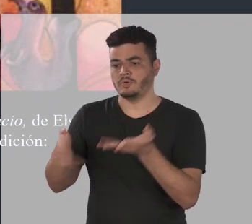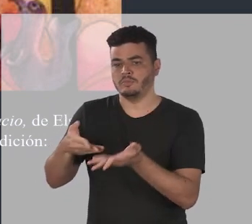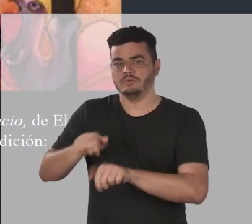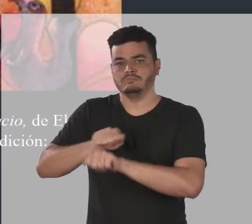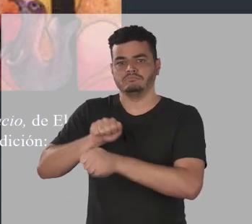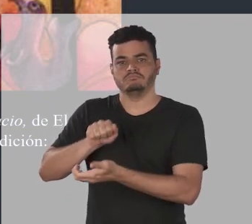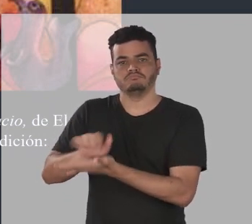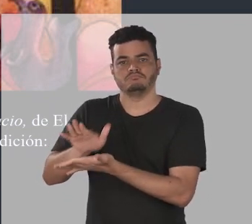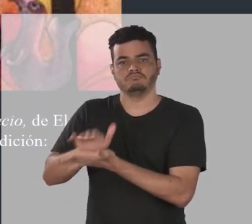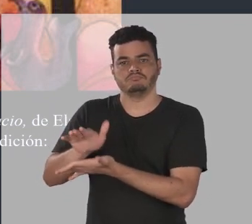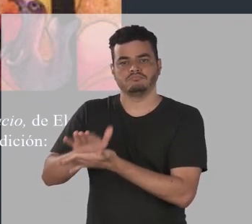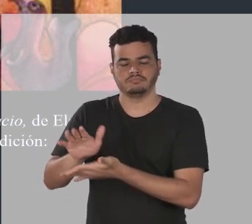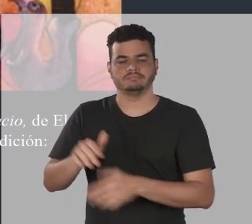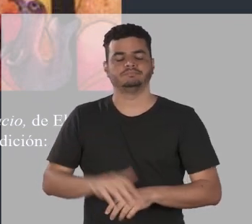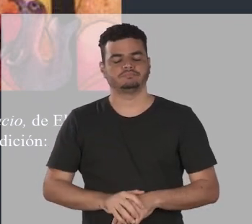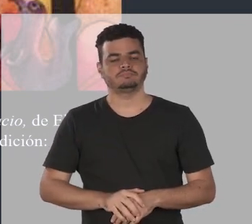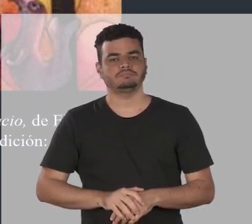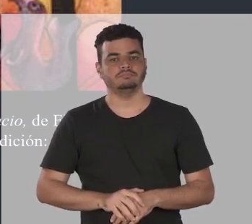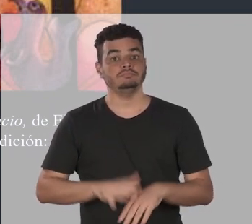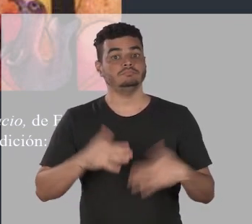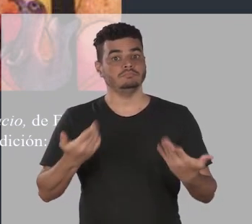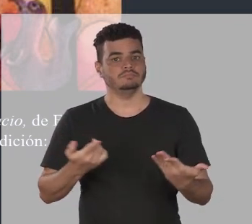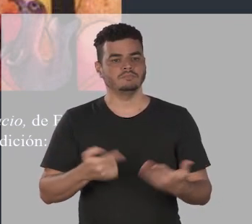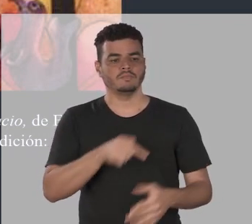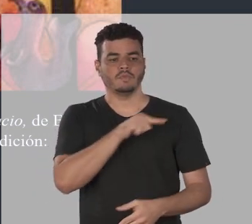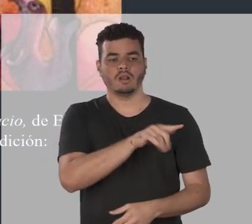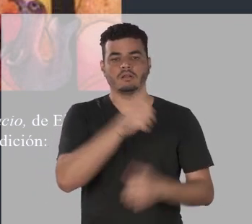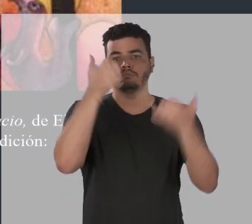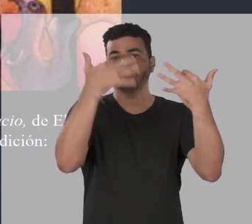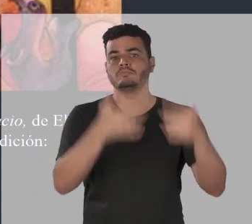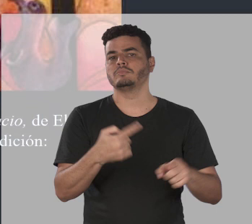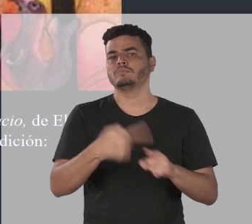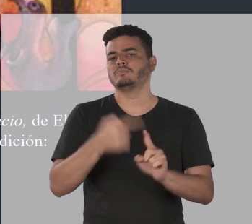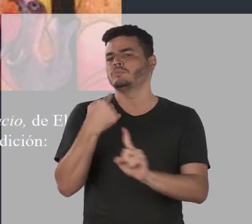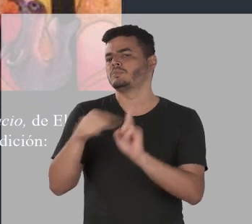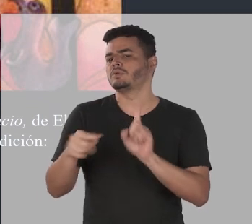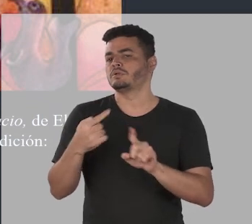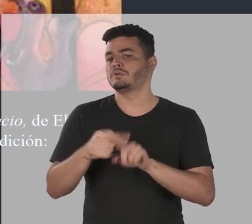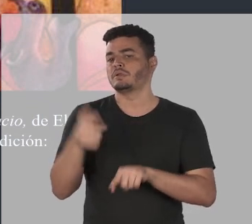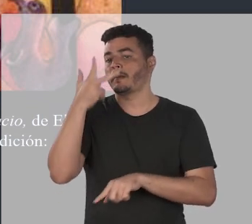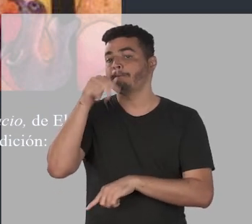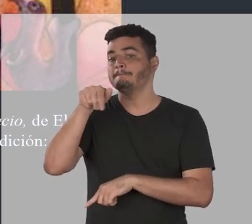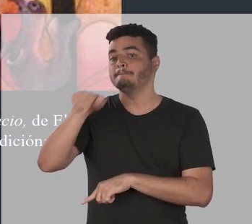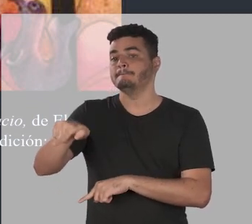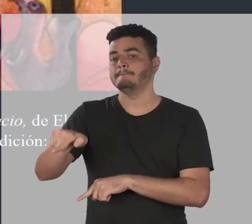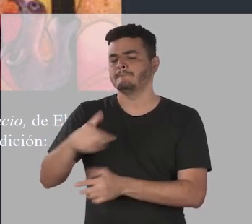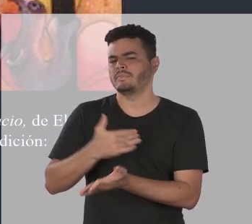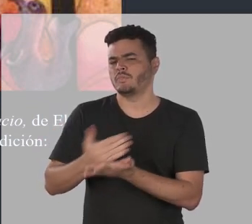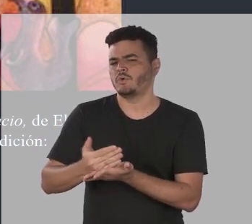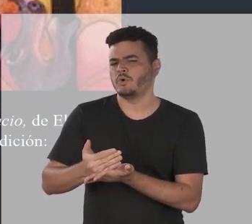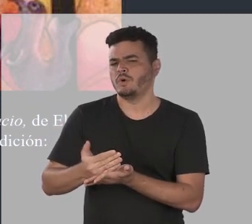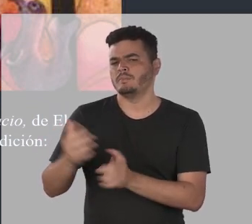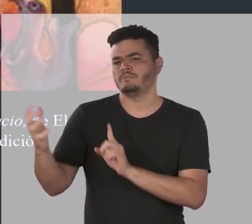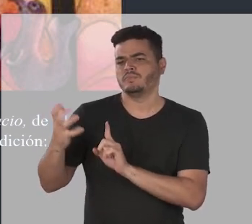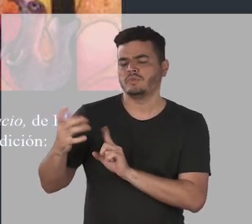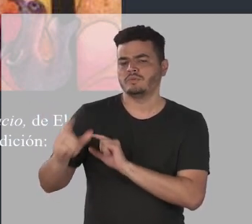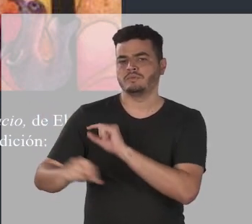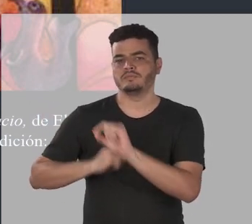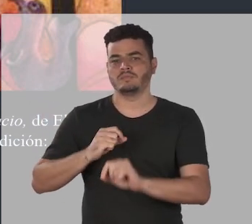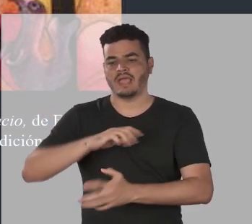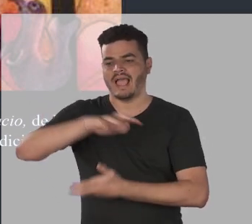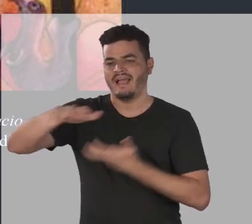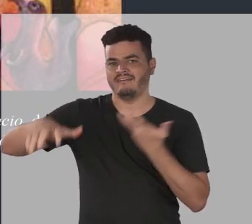militar. E um dos argumentos era que incitava a rebelião,